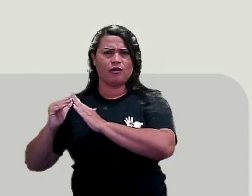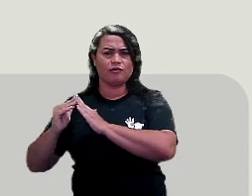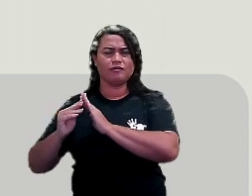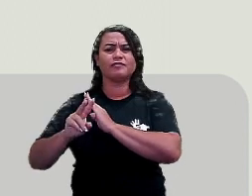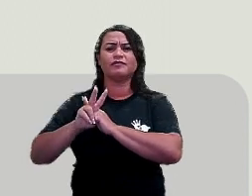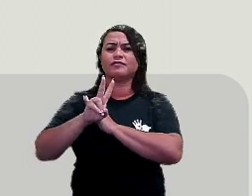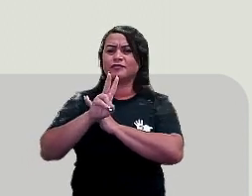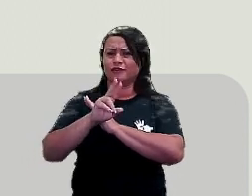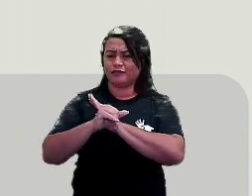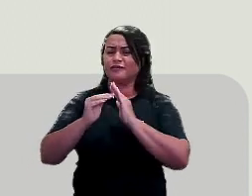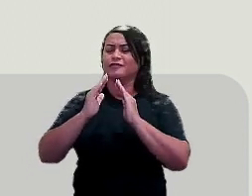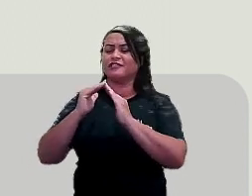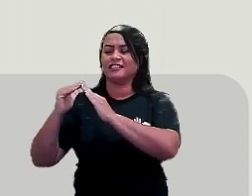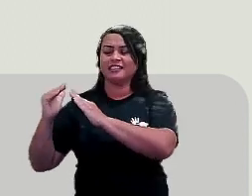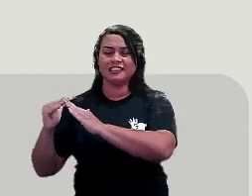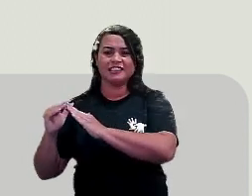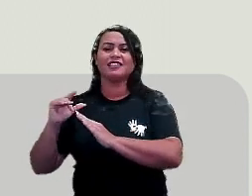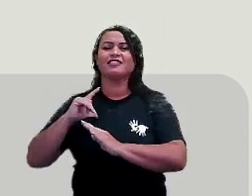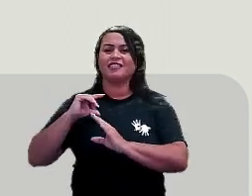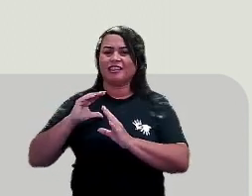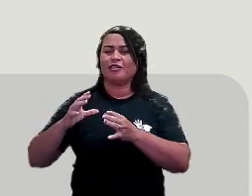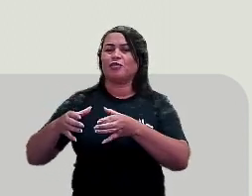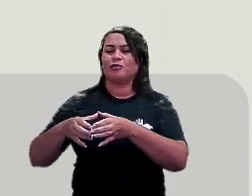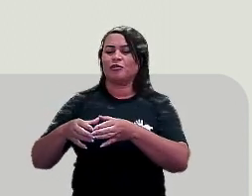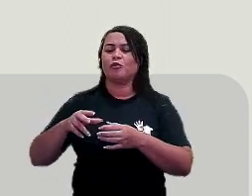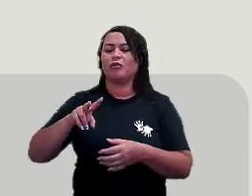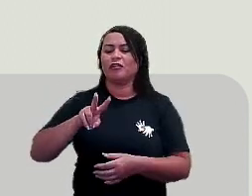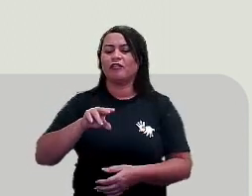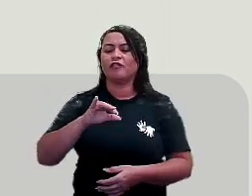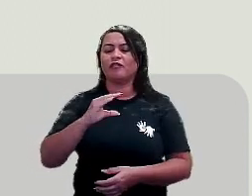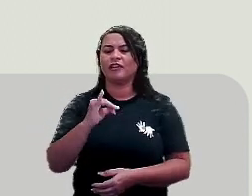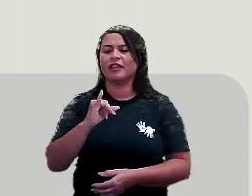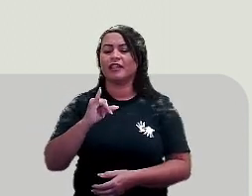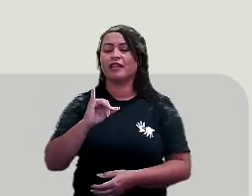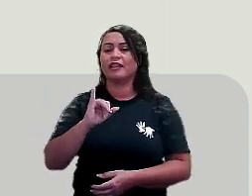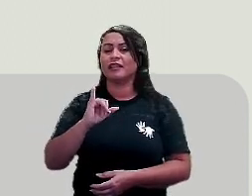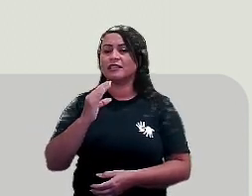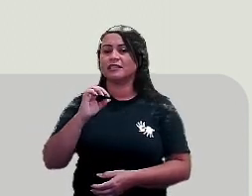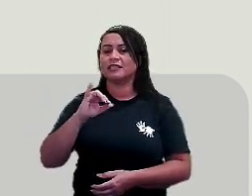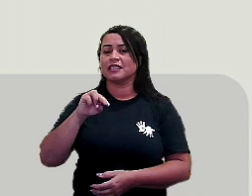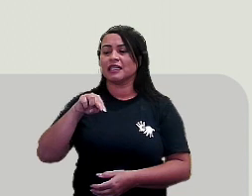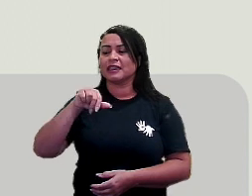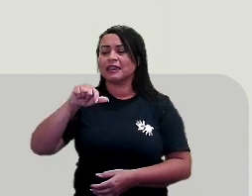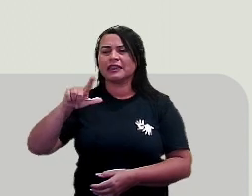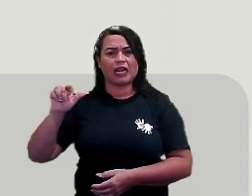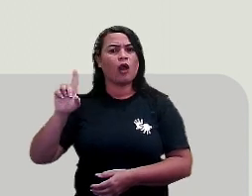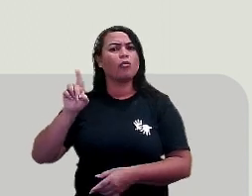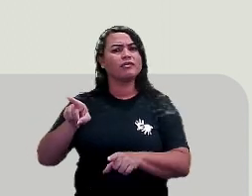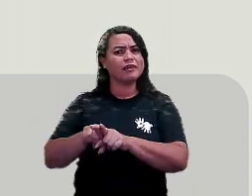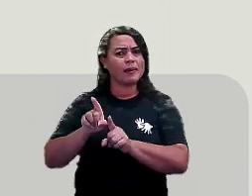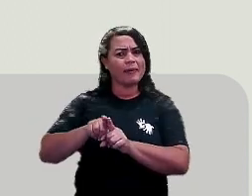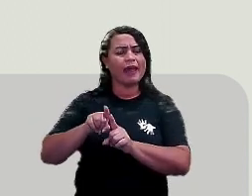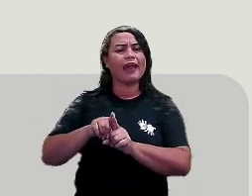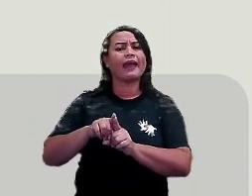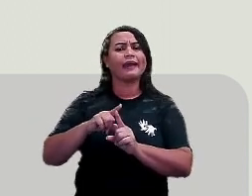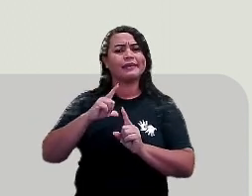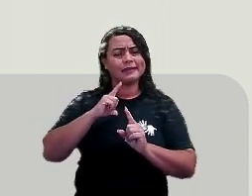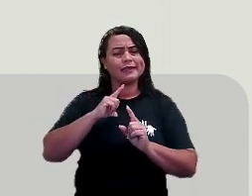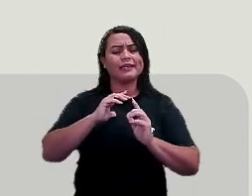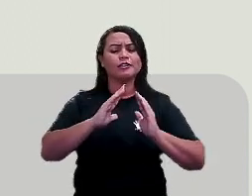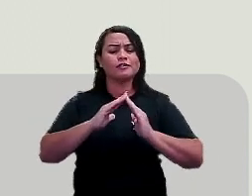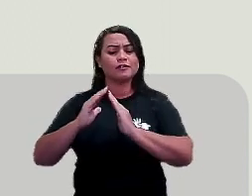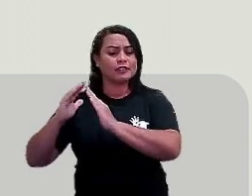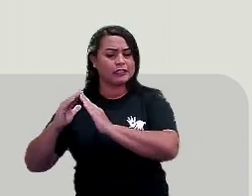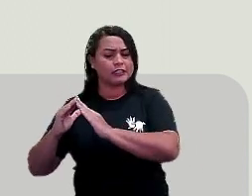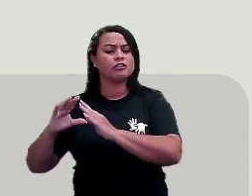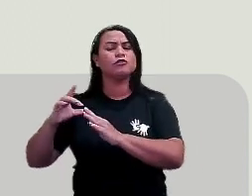professora? Sim. Grupos sociais de vizinho. Vizinhos são pessoas que temos constantemente interação, possuímos